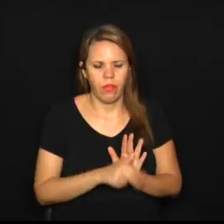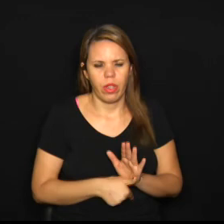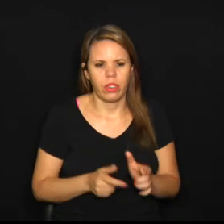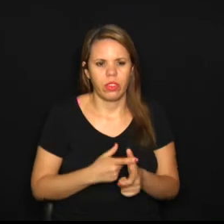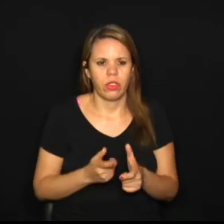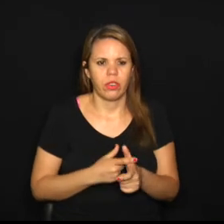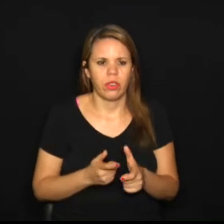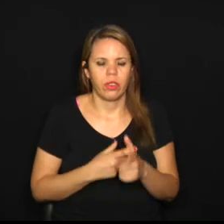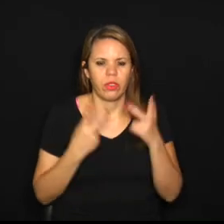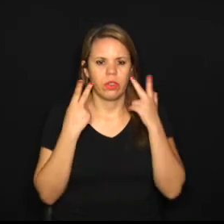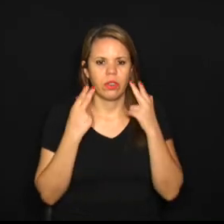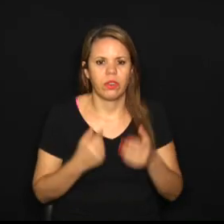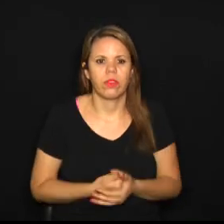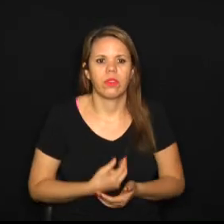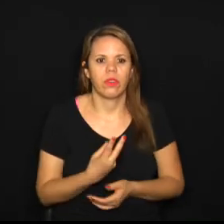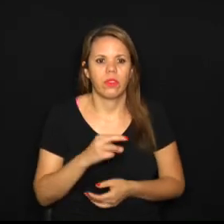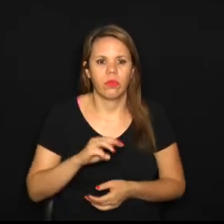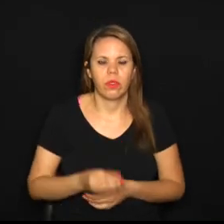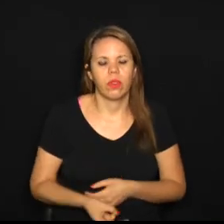correntes,